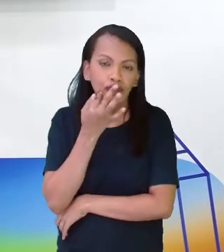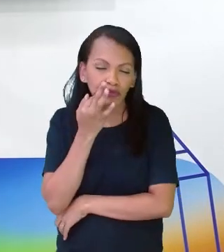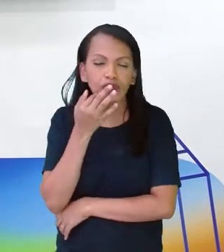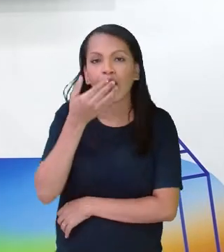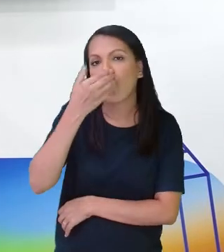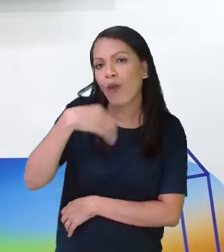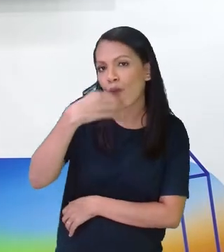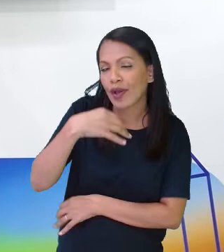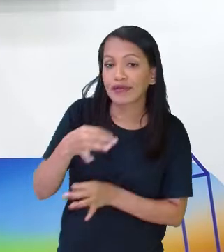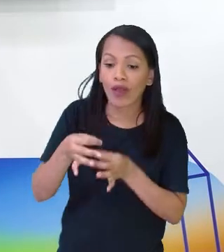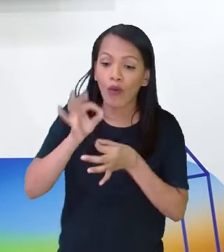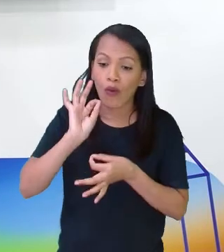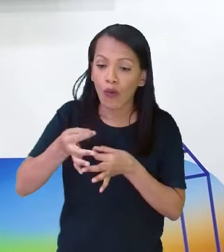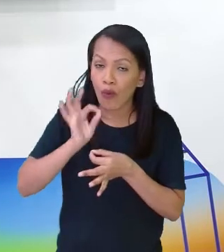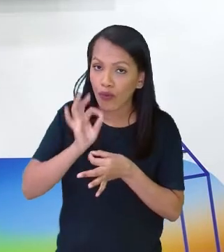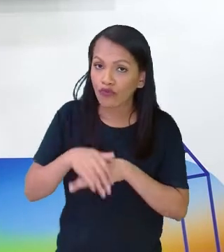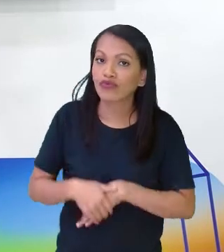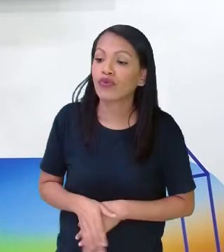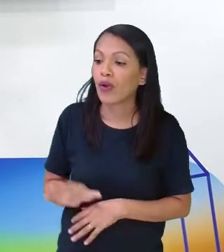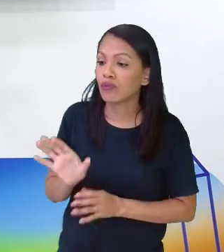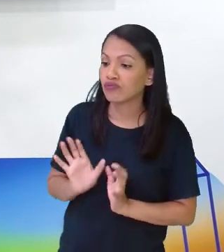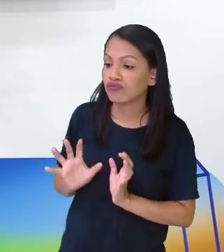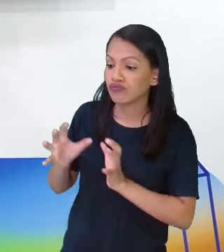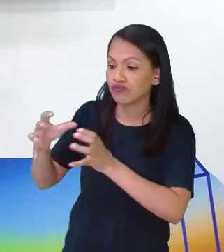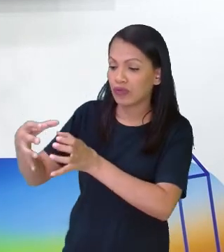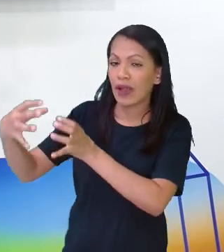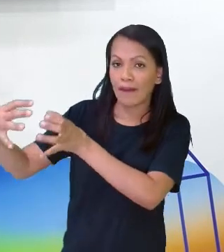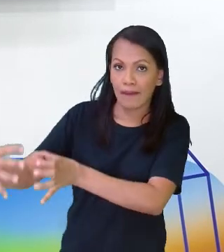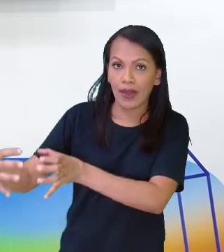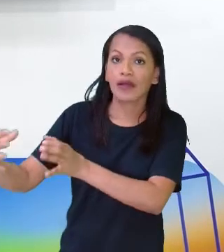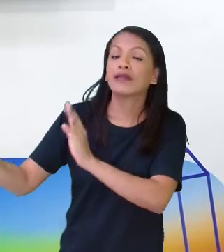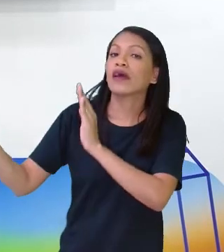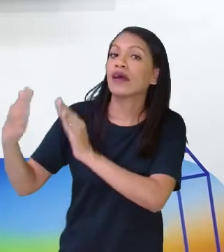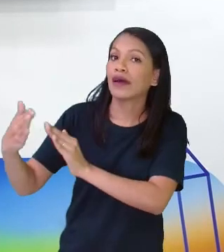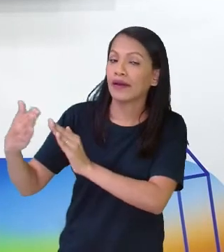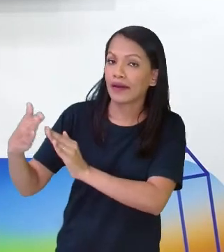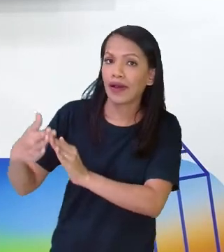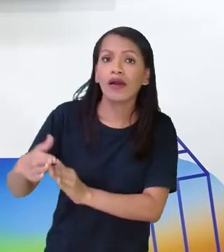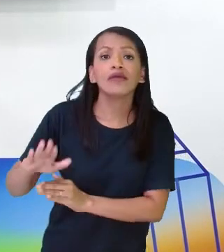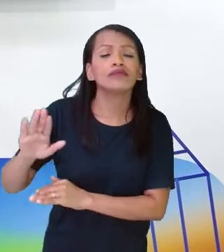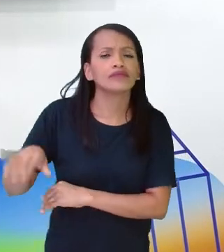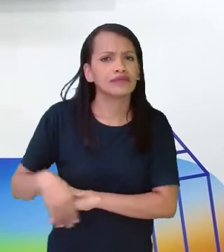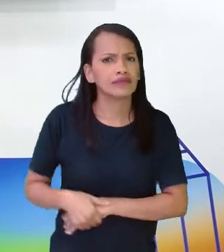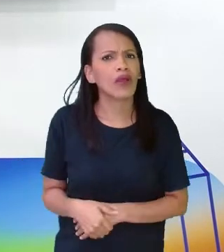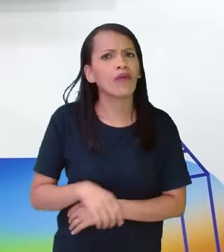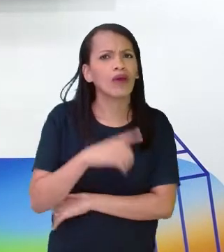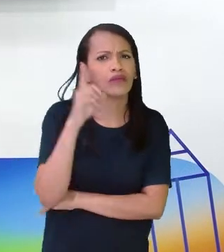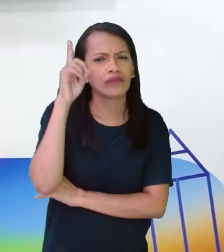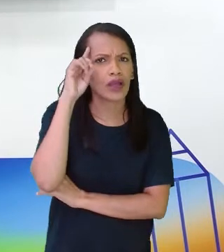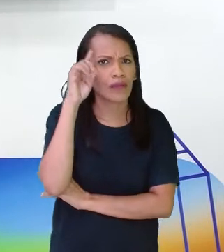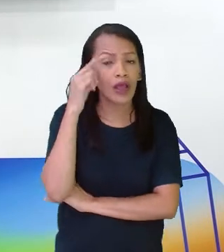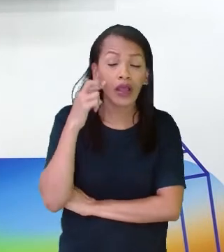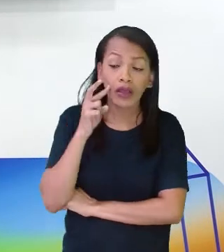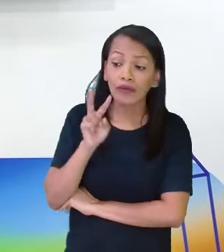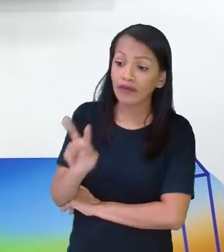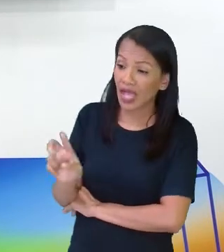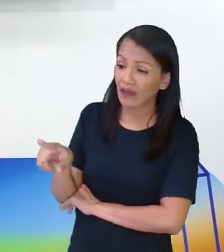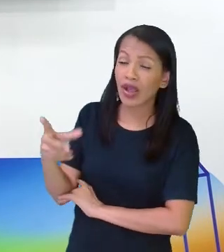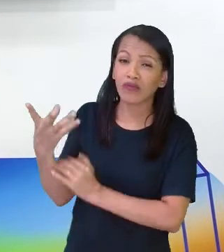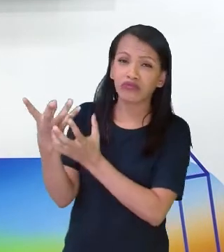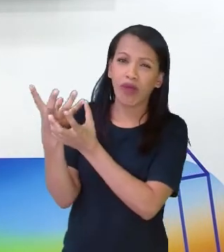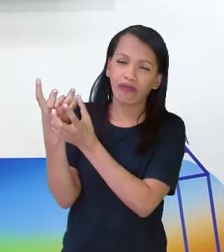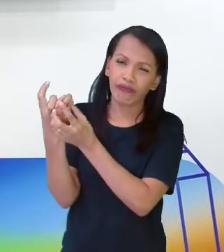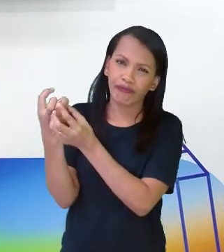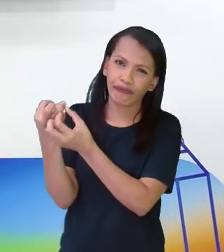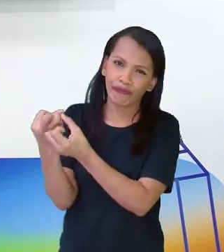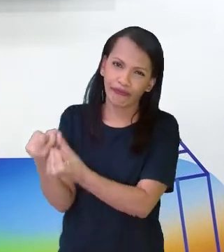maçã, uma uva e colocar num determinado local lá na sua casa e deixar lá por algum tempo, aquele alimento ele vai ficar estragado. Isso